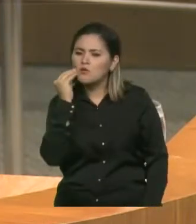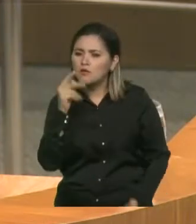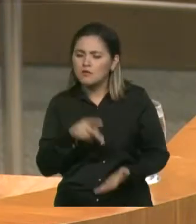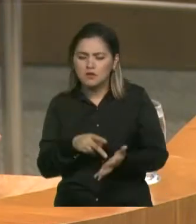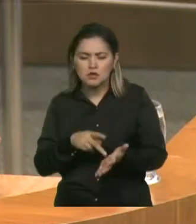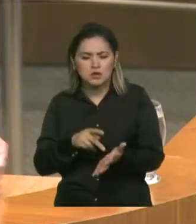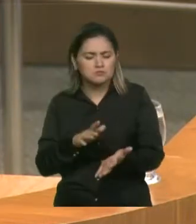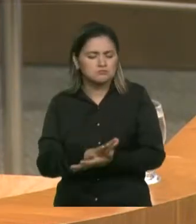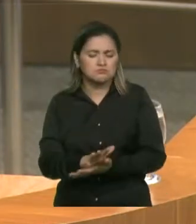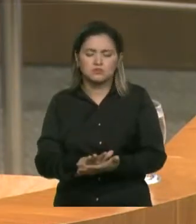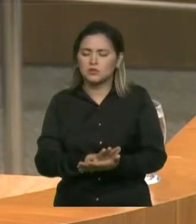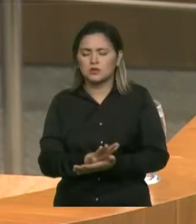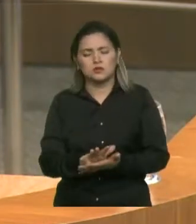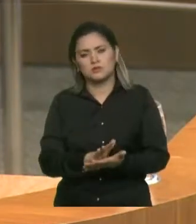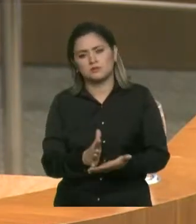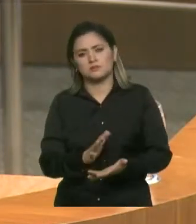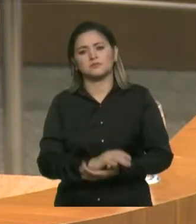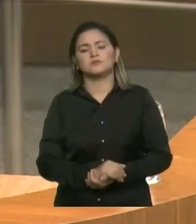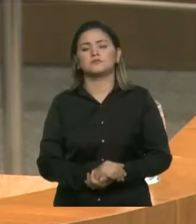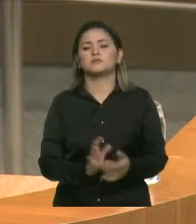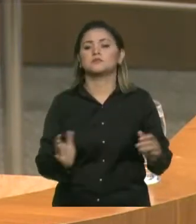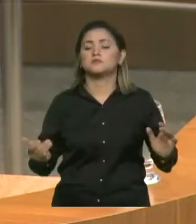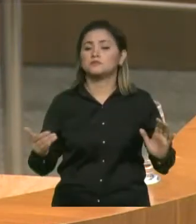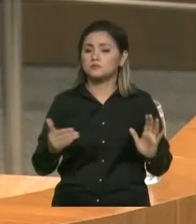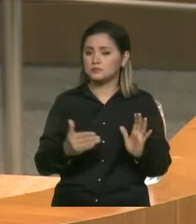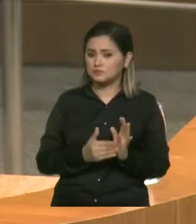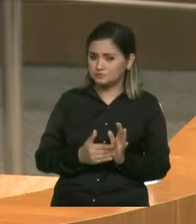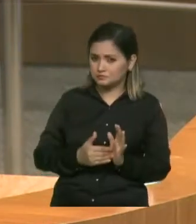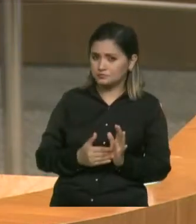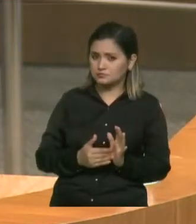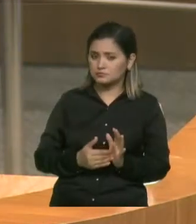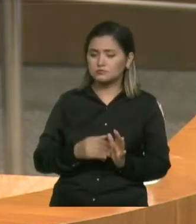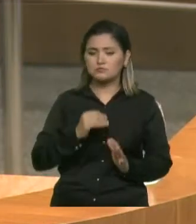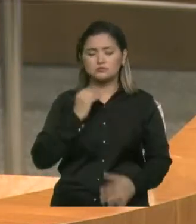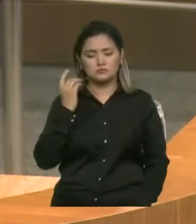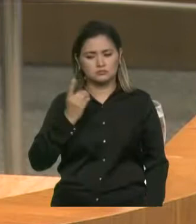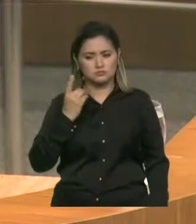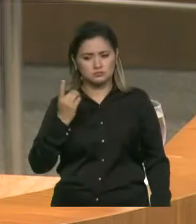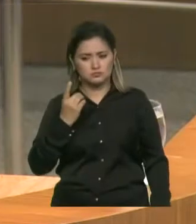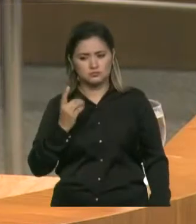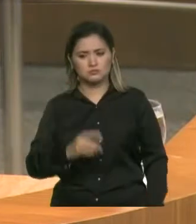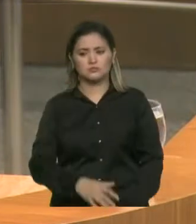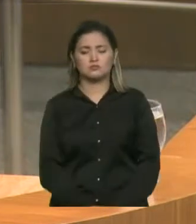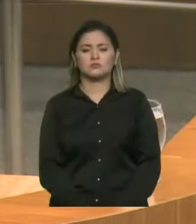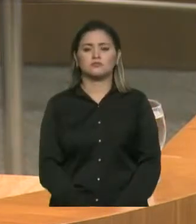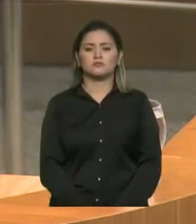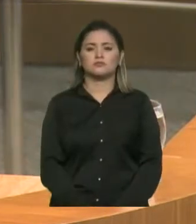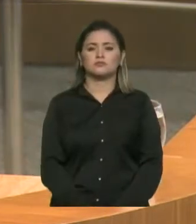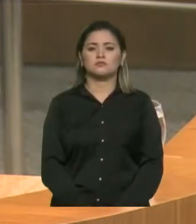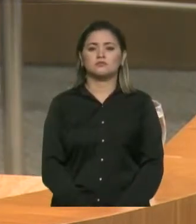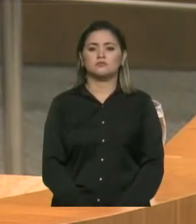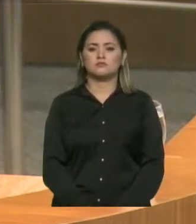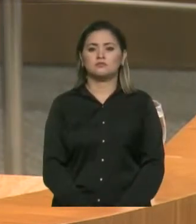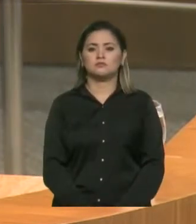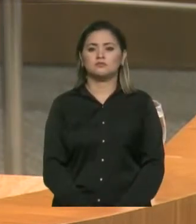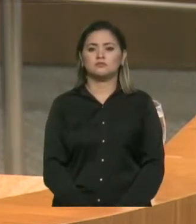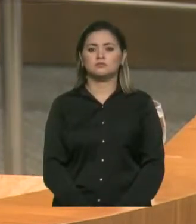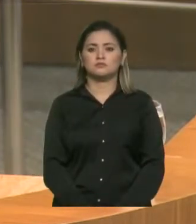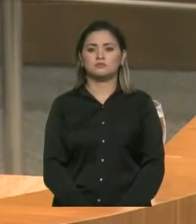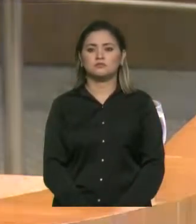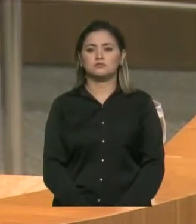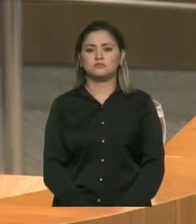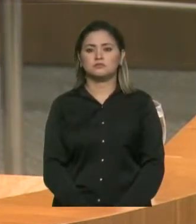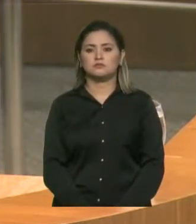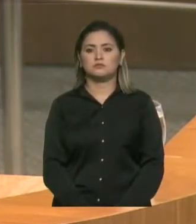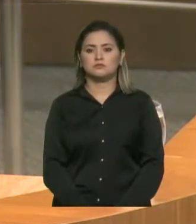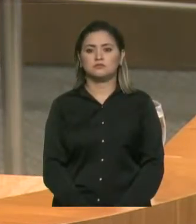finalizar, senhores deputados, senhoras deputadas, fazendo a leitura da